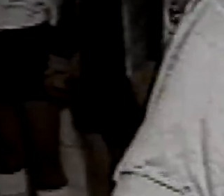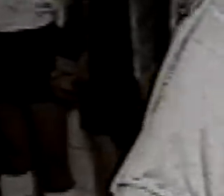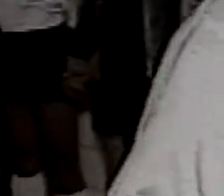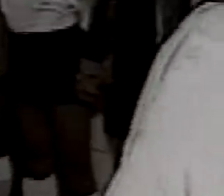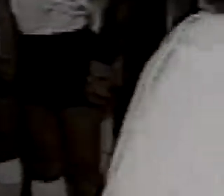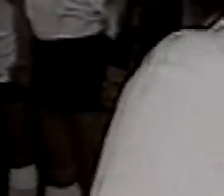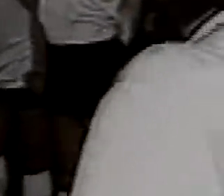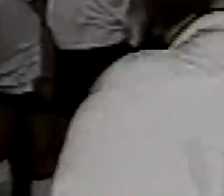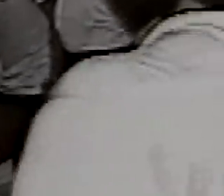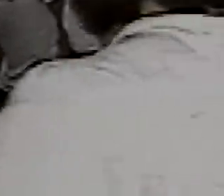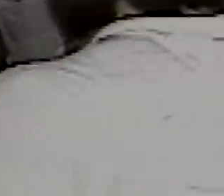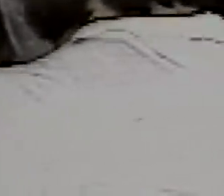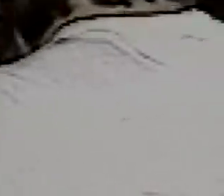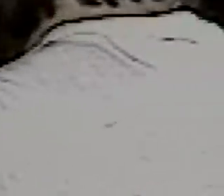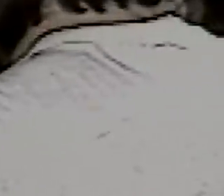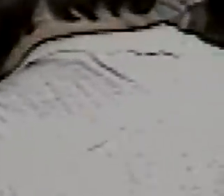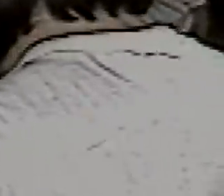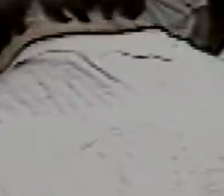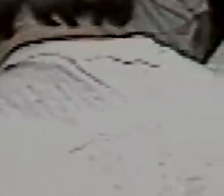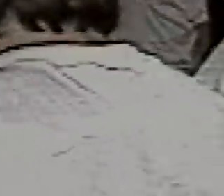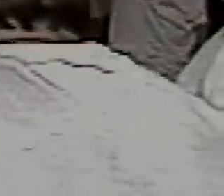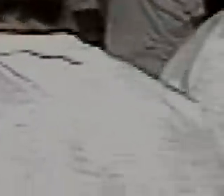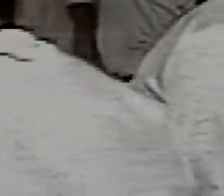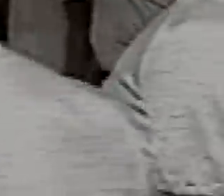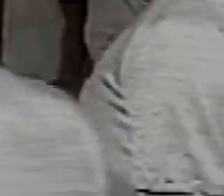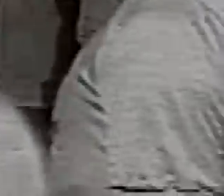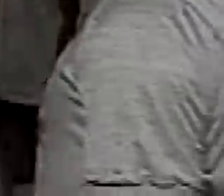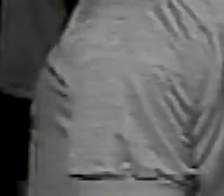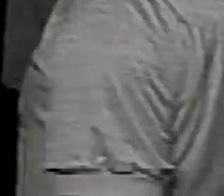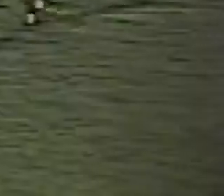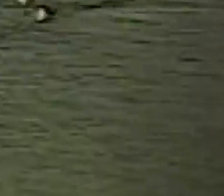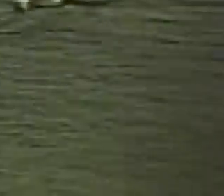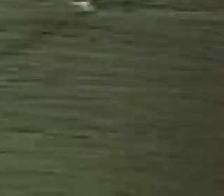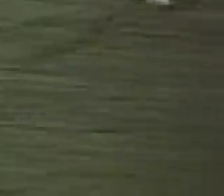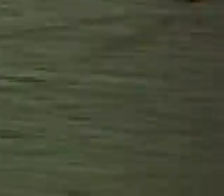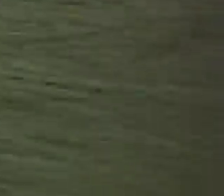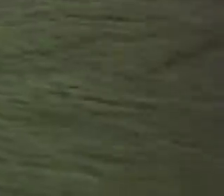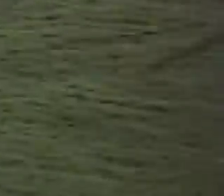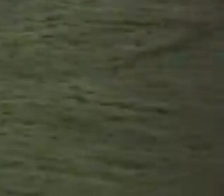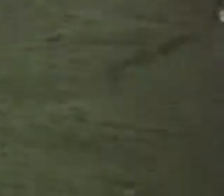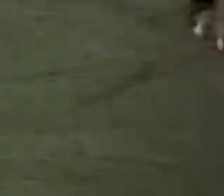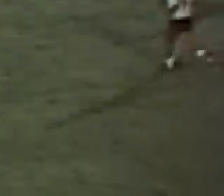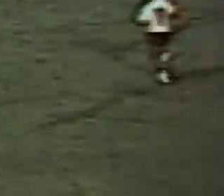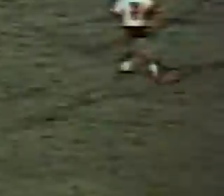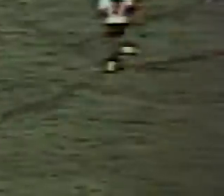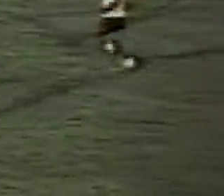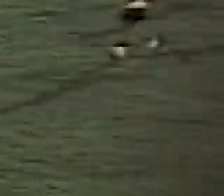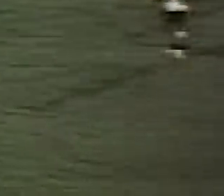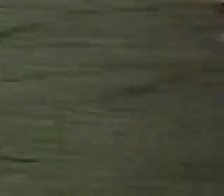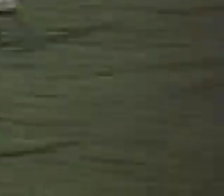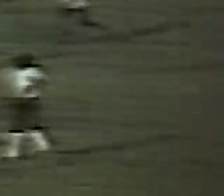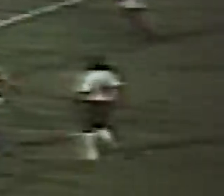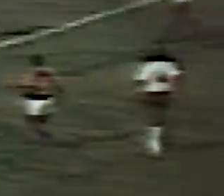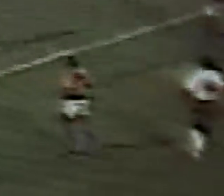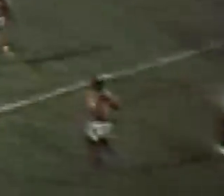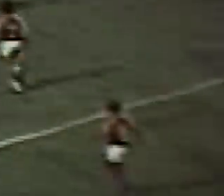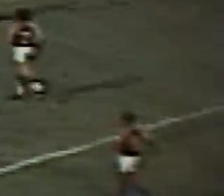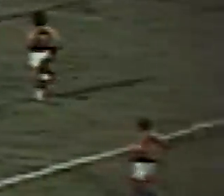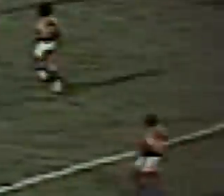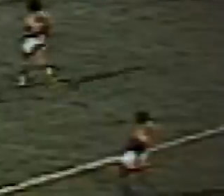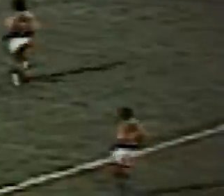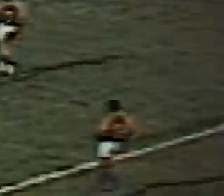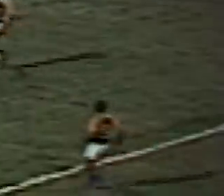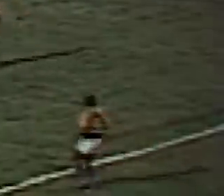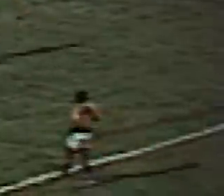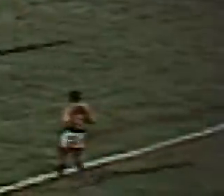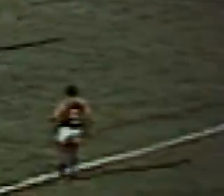lembrar para sempre da beleza que nada derrotou. Mas quem será que diz quem venceu?